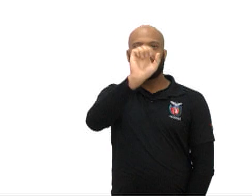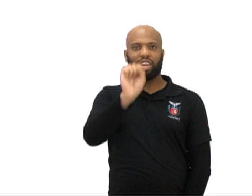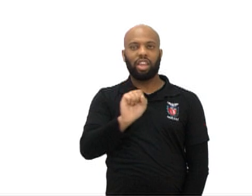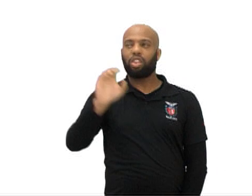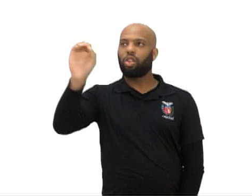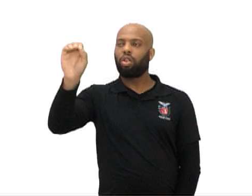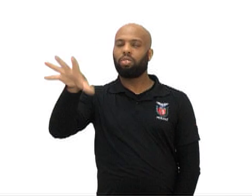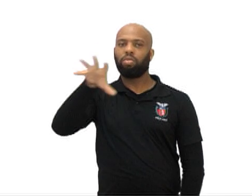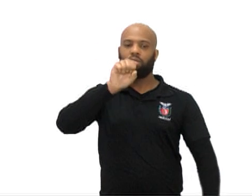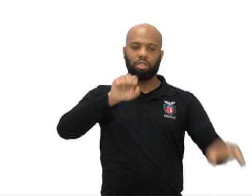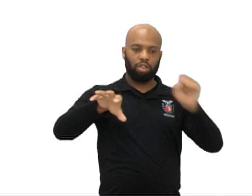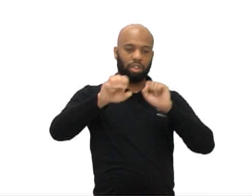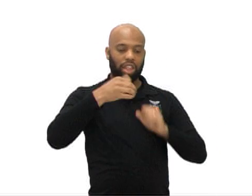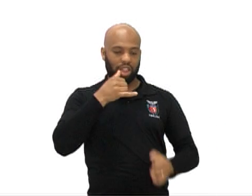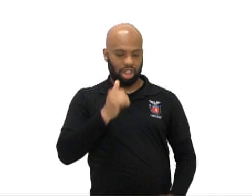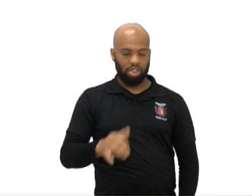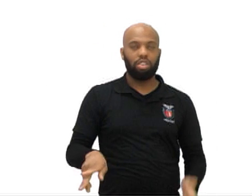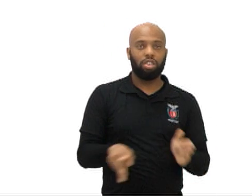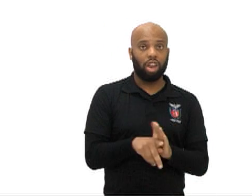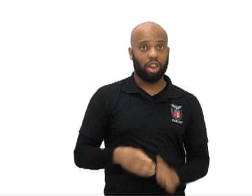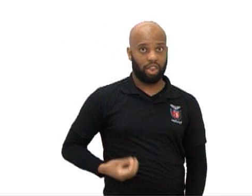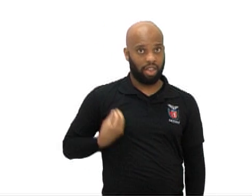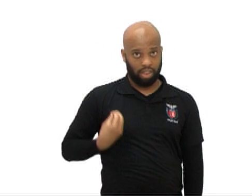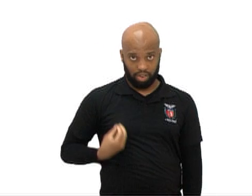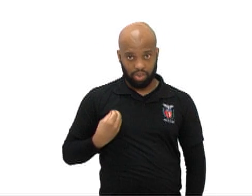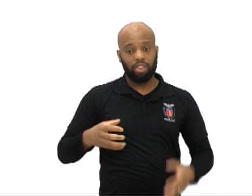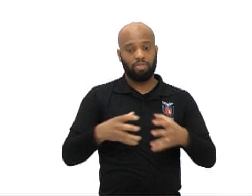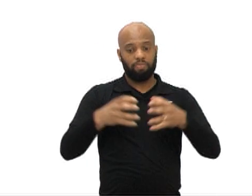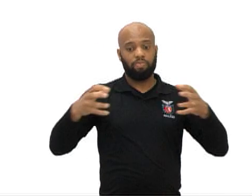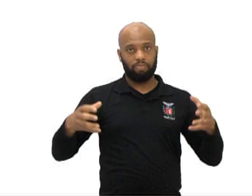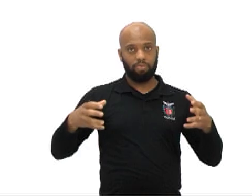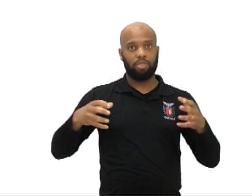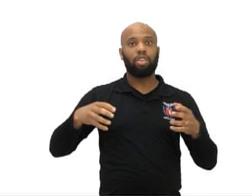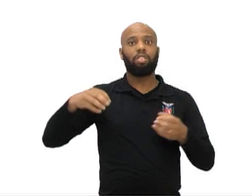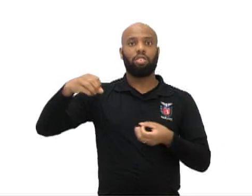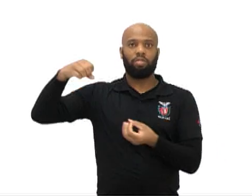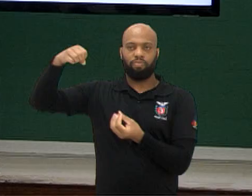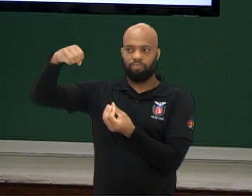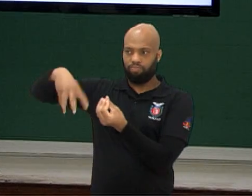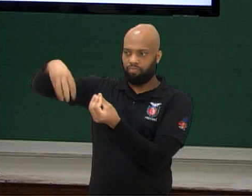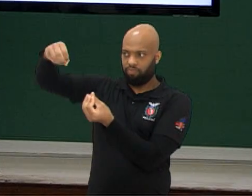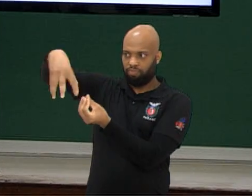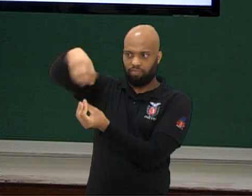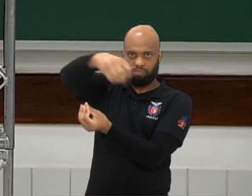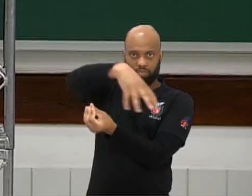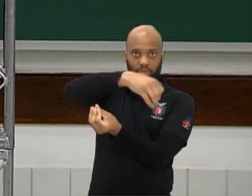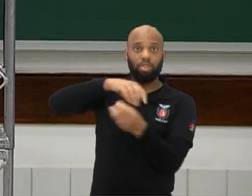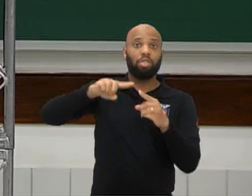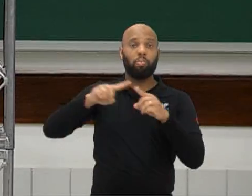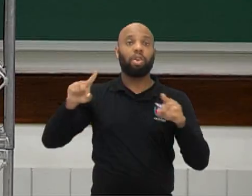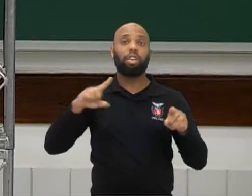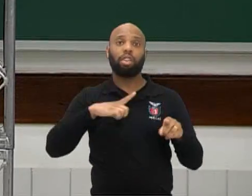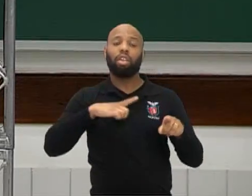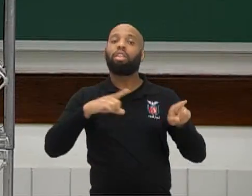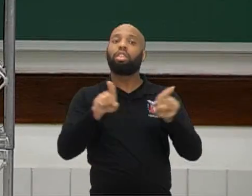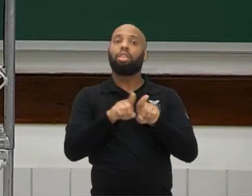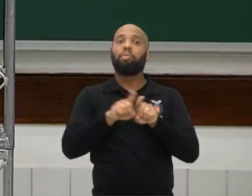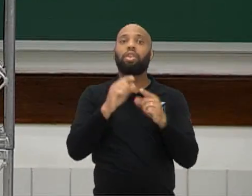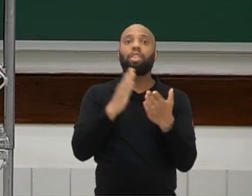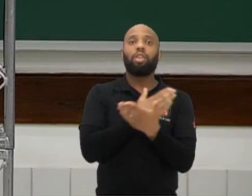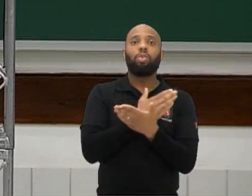oxigênio na sua produção de energia para sobreviver, é a grande maioria dos fungos, porém, a gente viu que existe também seres vivos que